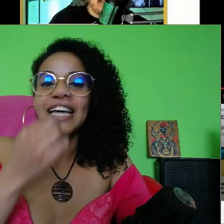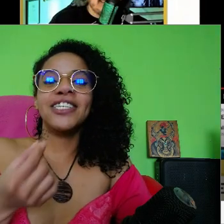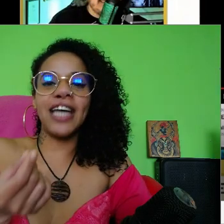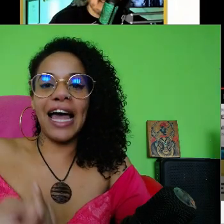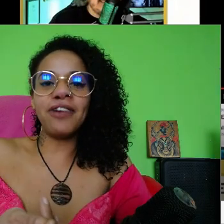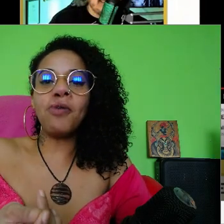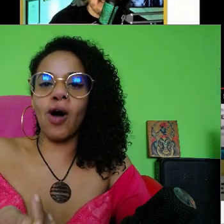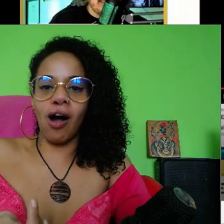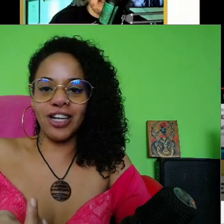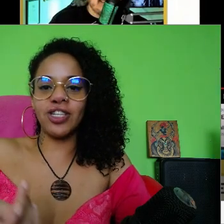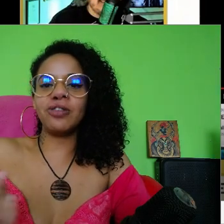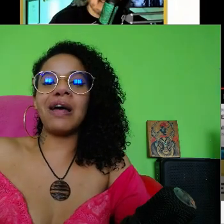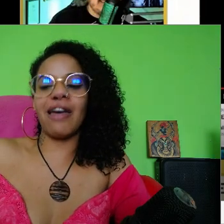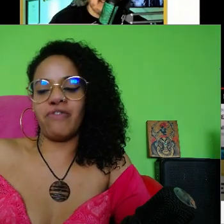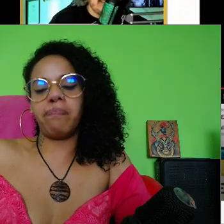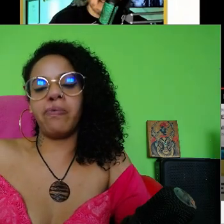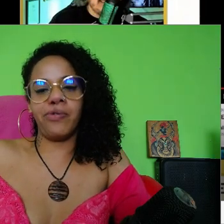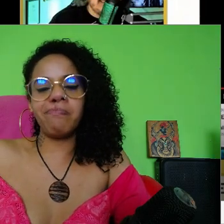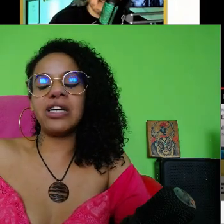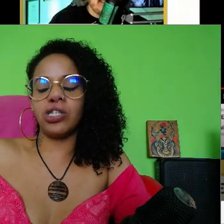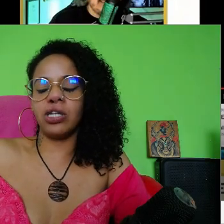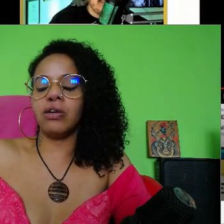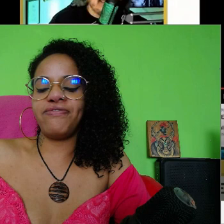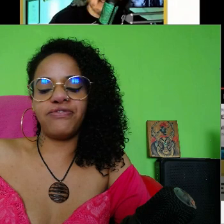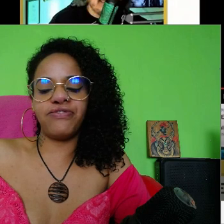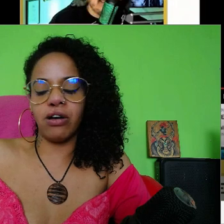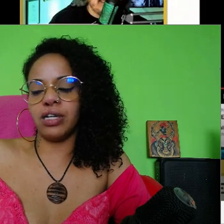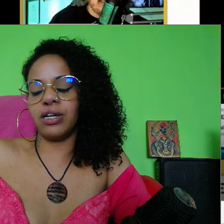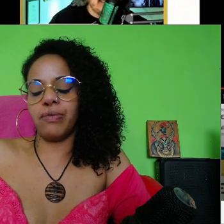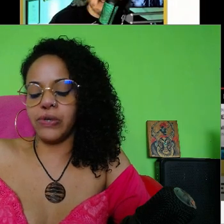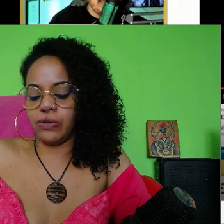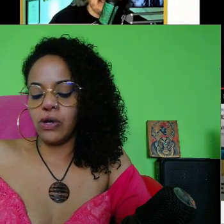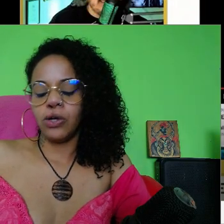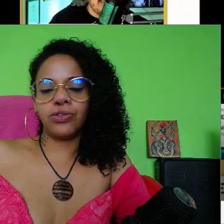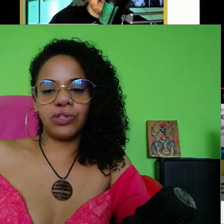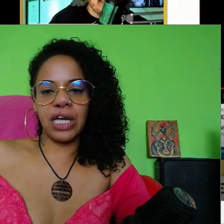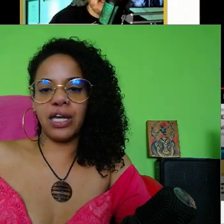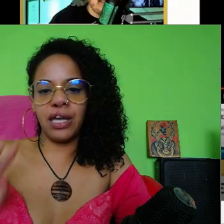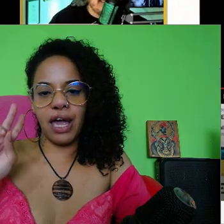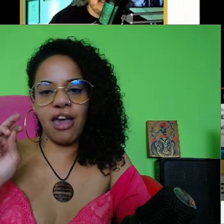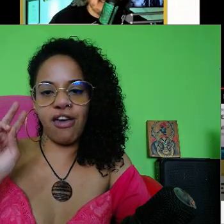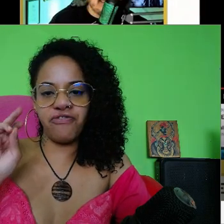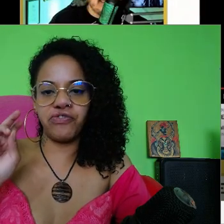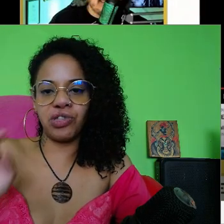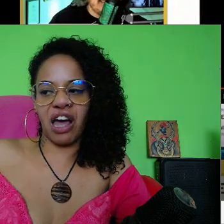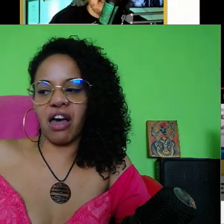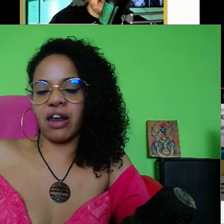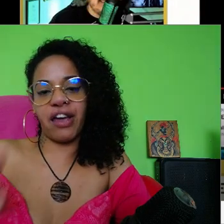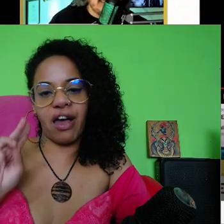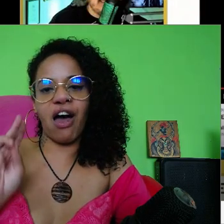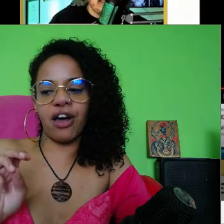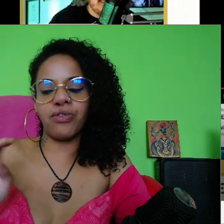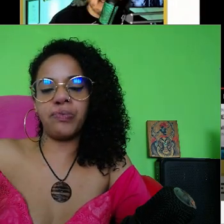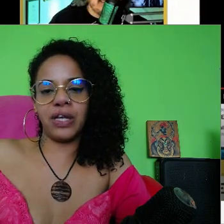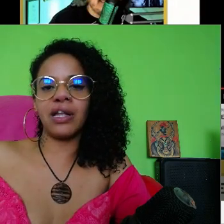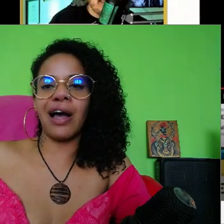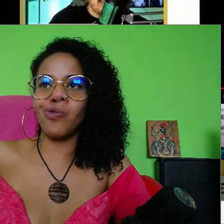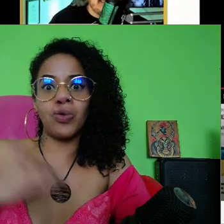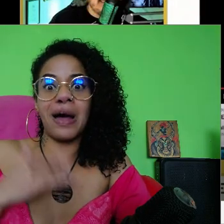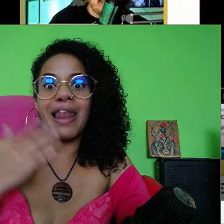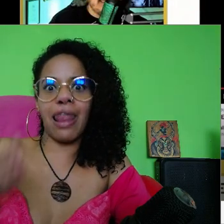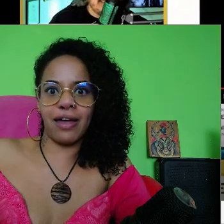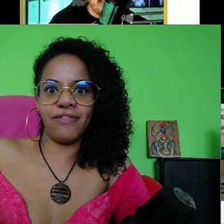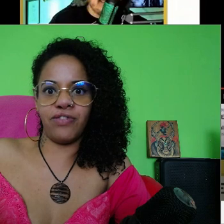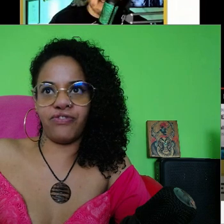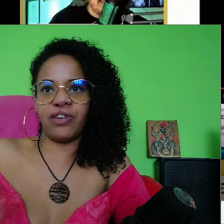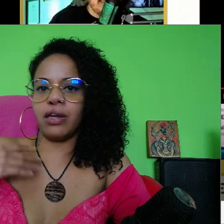já era um corte de uma live Pô eu imagino é né mano tu tem que refutar né argumentar